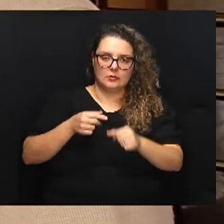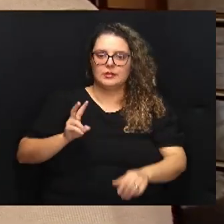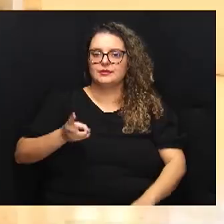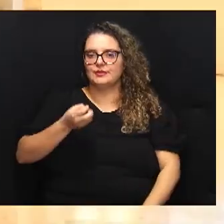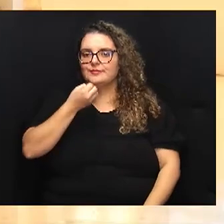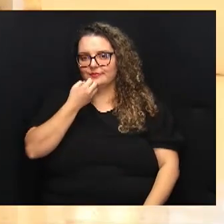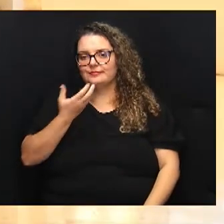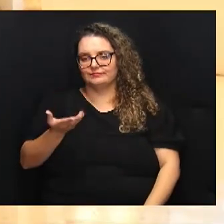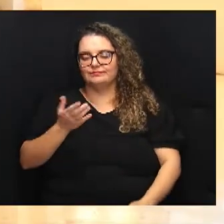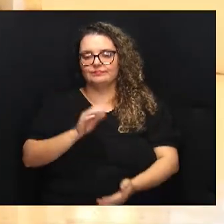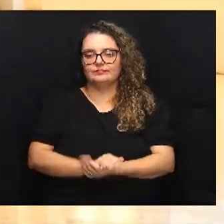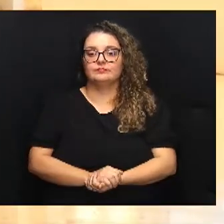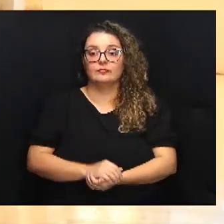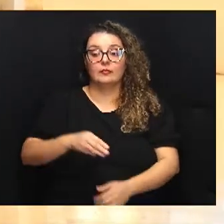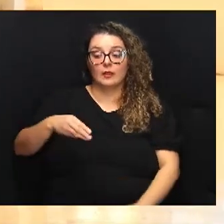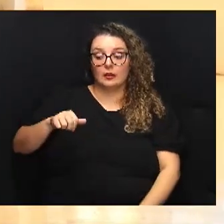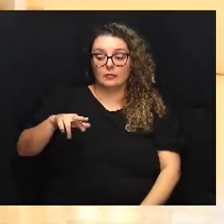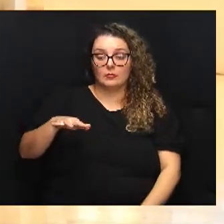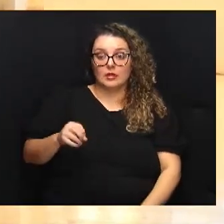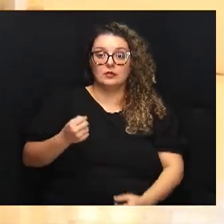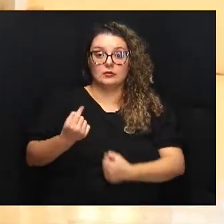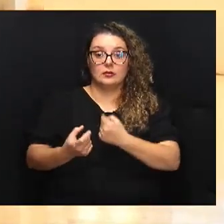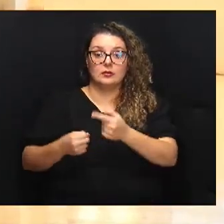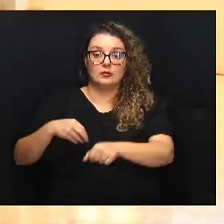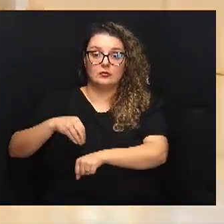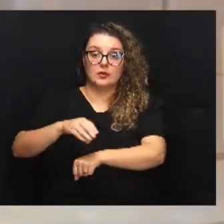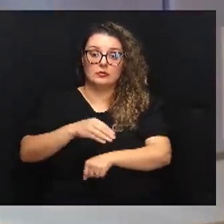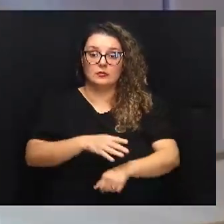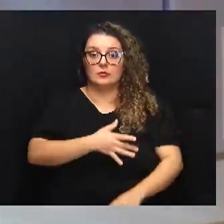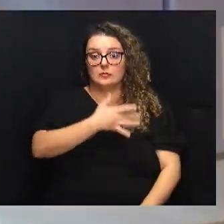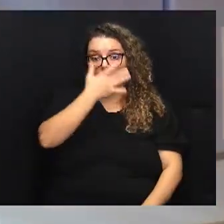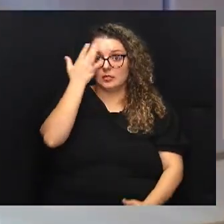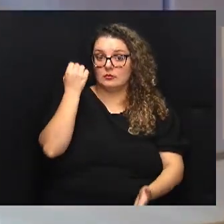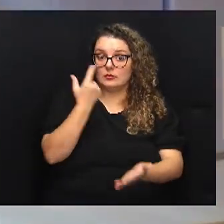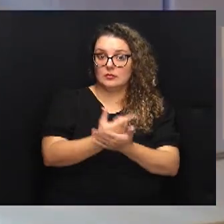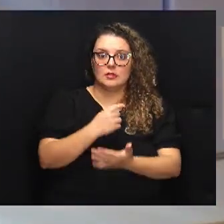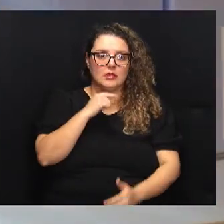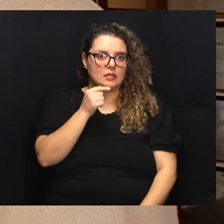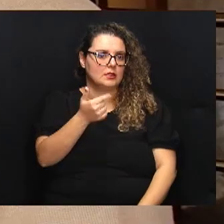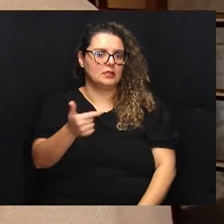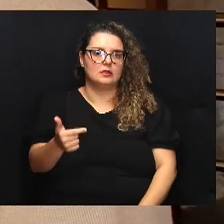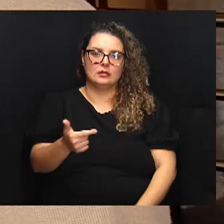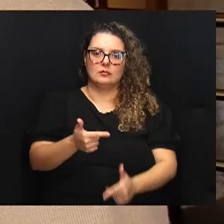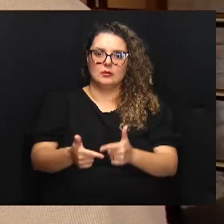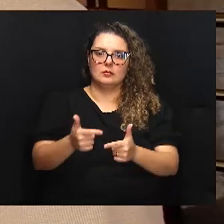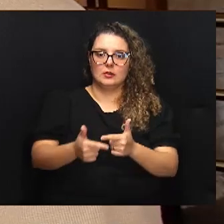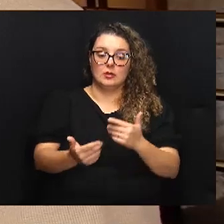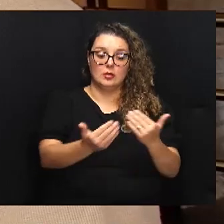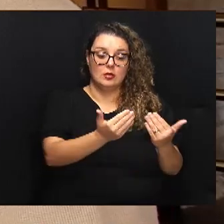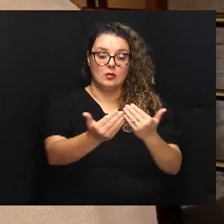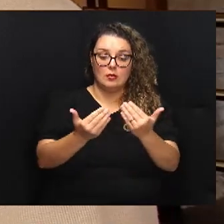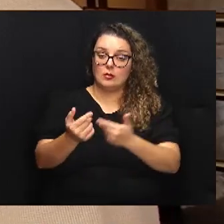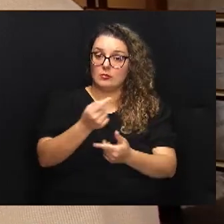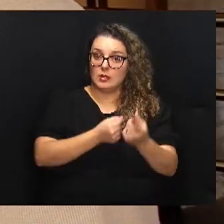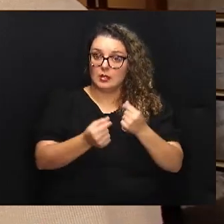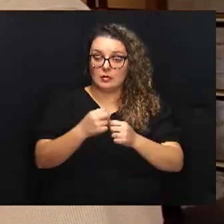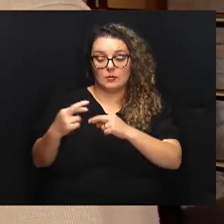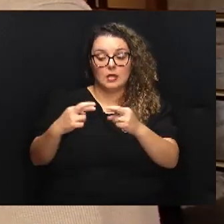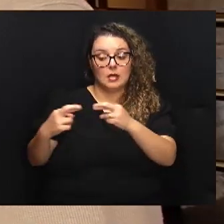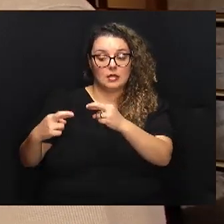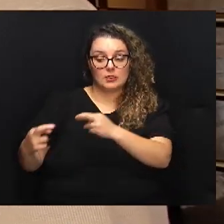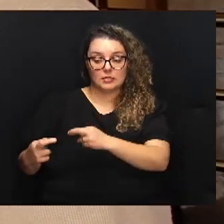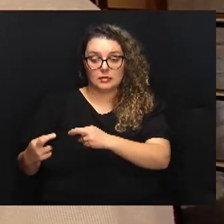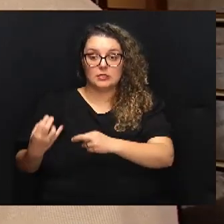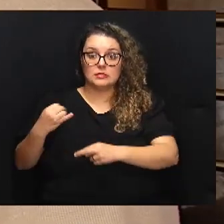para isso. Mário ainda dá algumas dicas para os consumidores para ninguém ter nenhum imprevisto. Comparar preço, analisar,